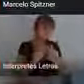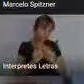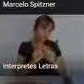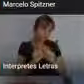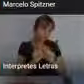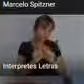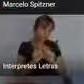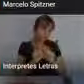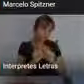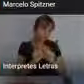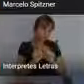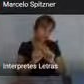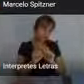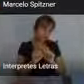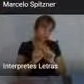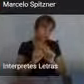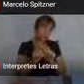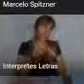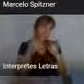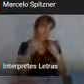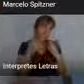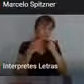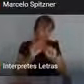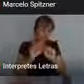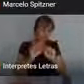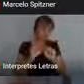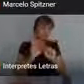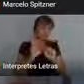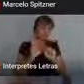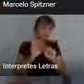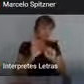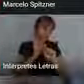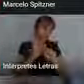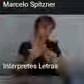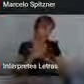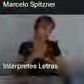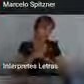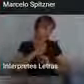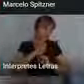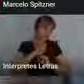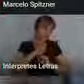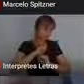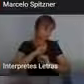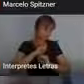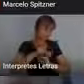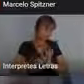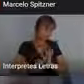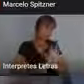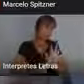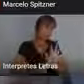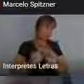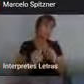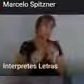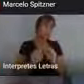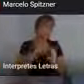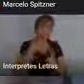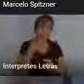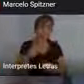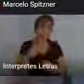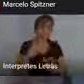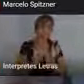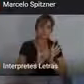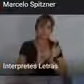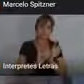que a própria linguística, ela já nasce mostrando a importância que a língua tem na identidade